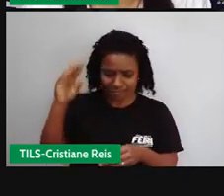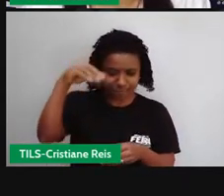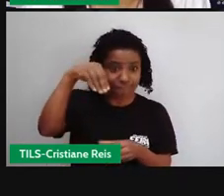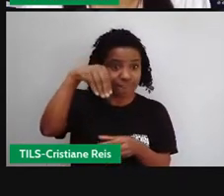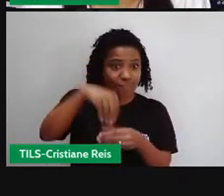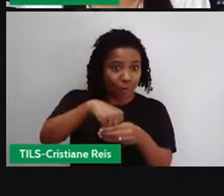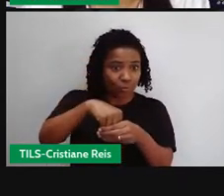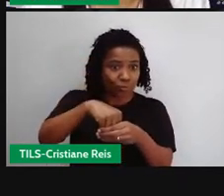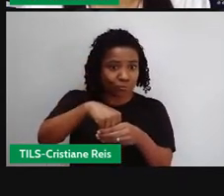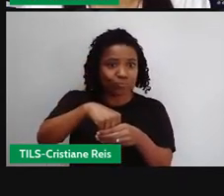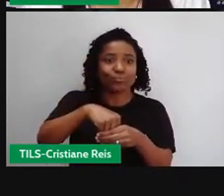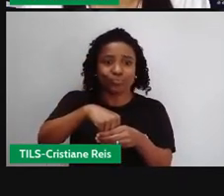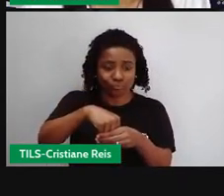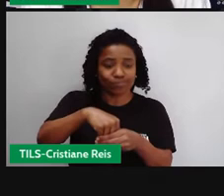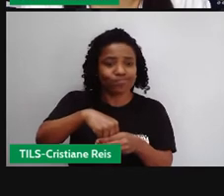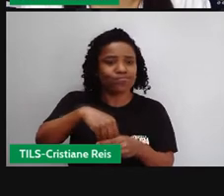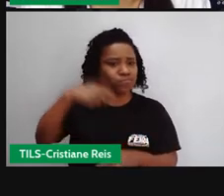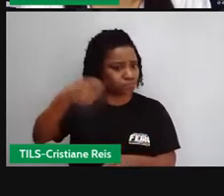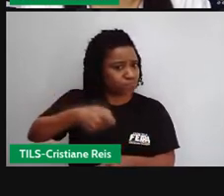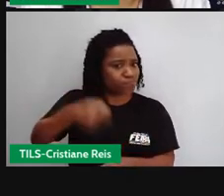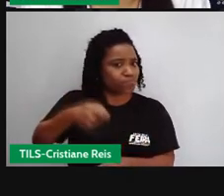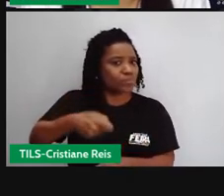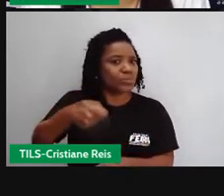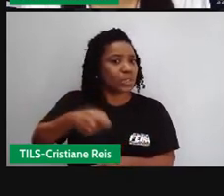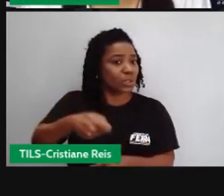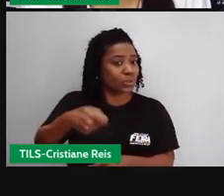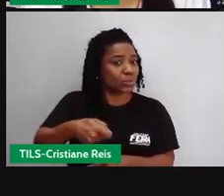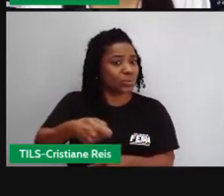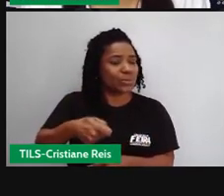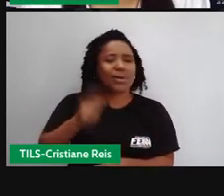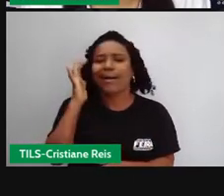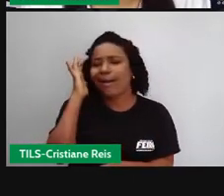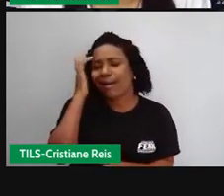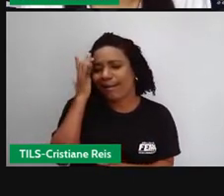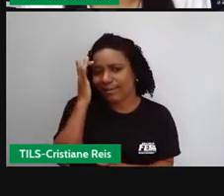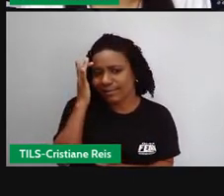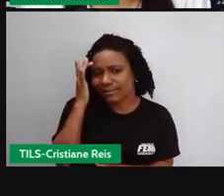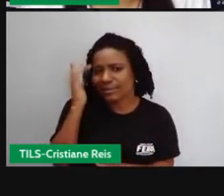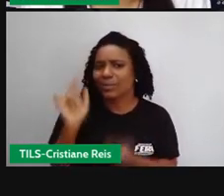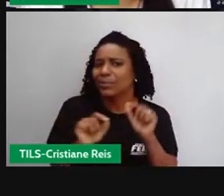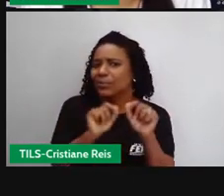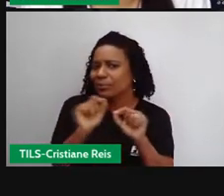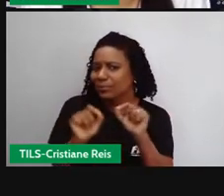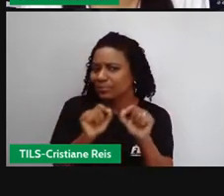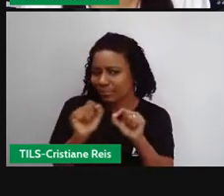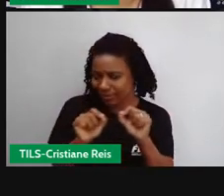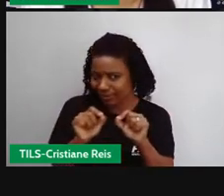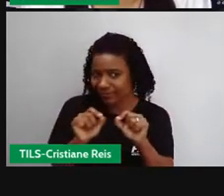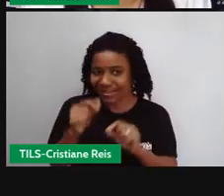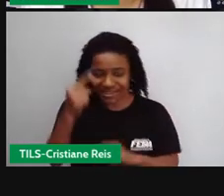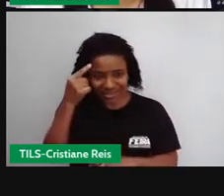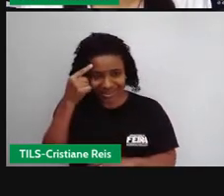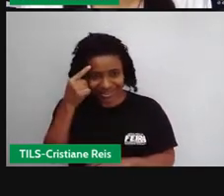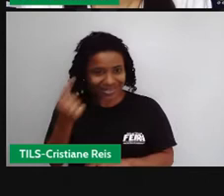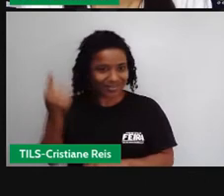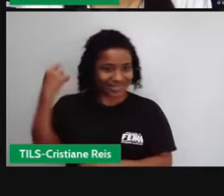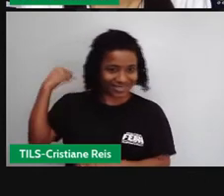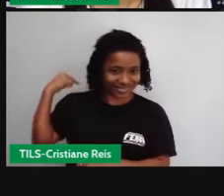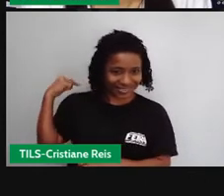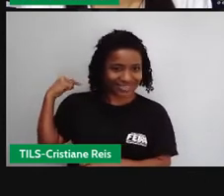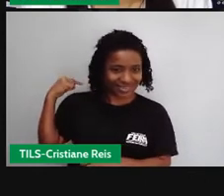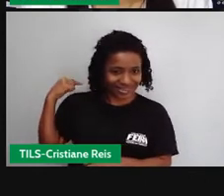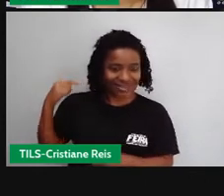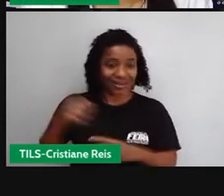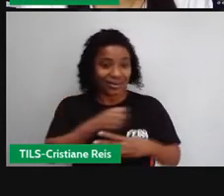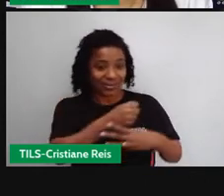né? A Pro já relatou quando falou das eleições e também da divisão administrativa do poder em nosso país, que o voto